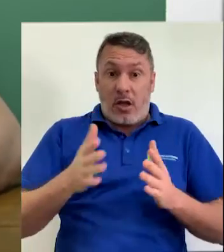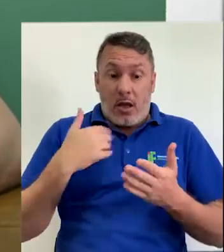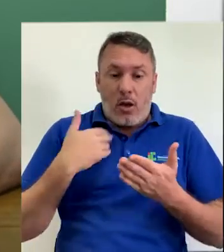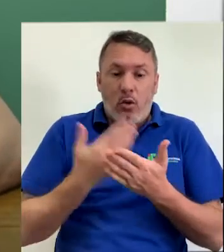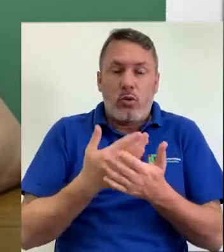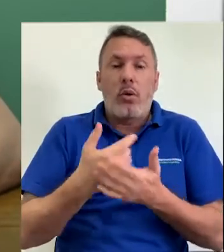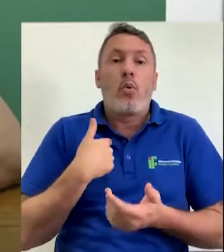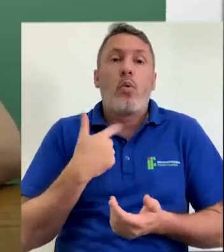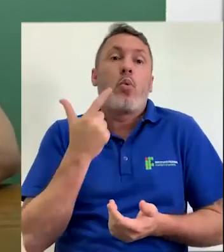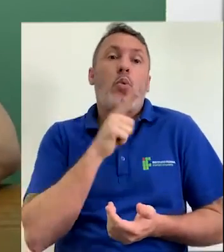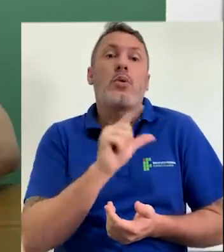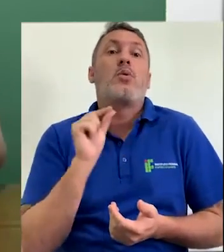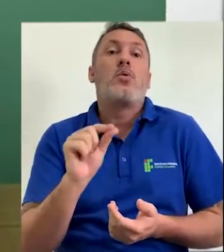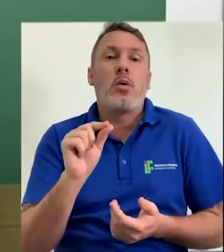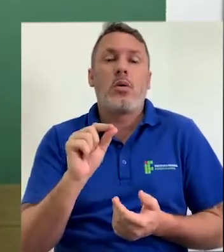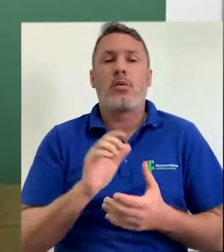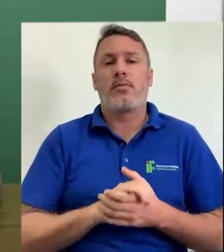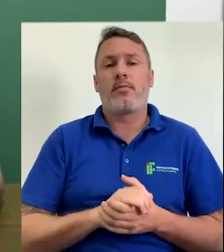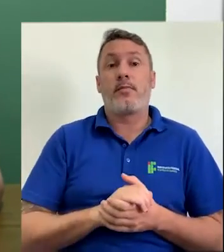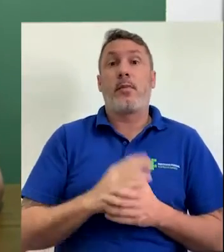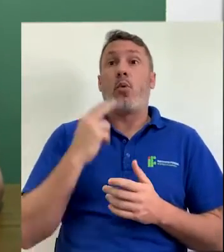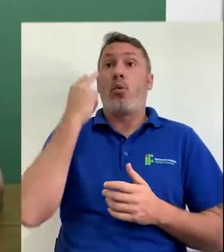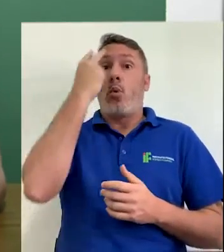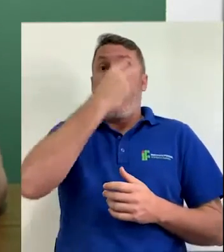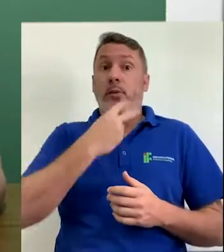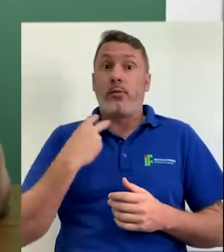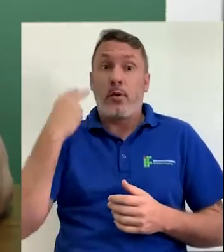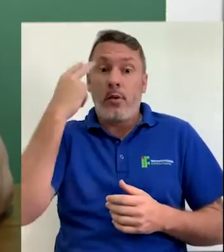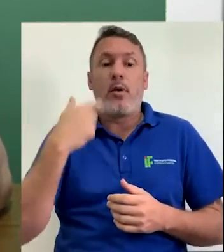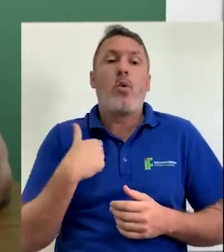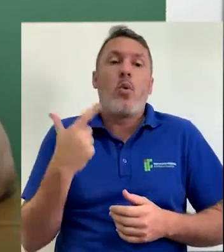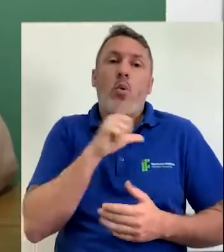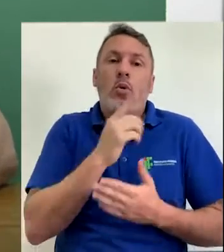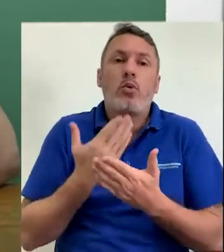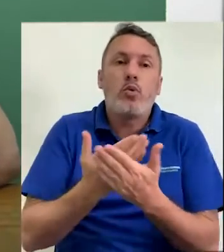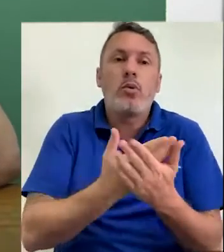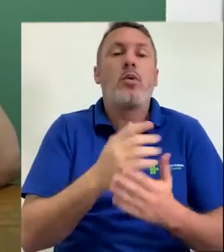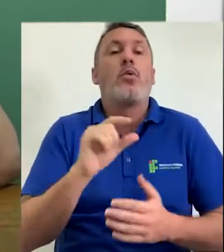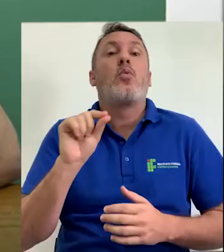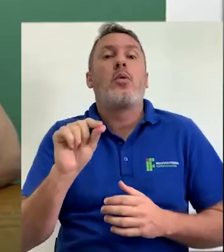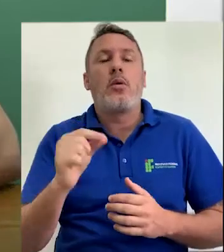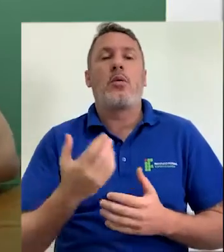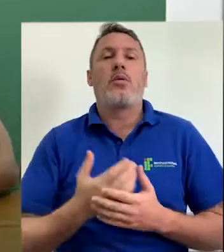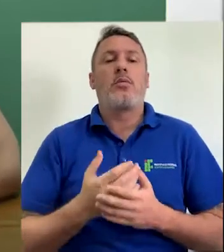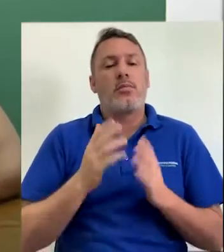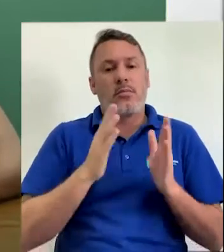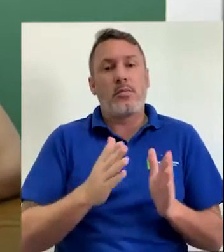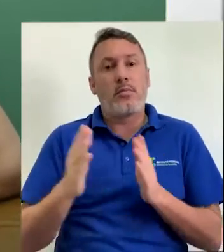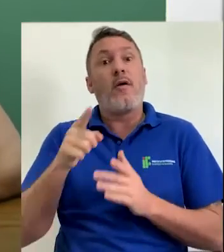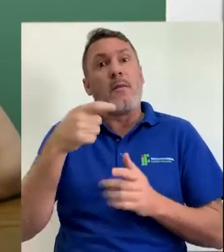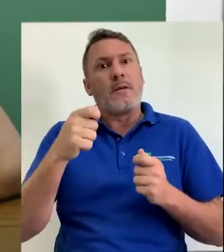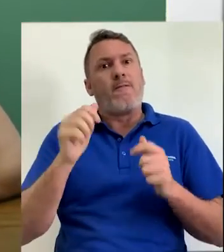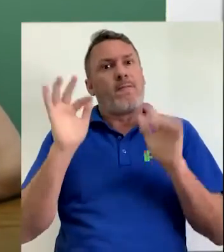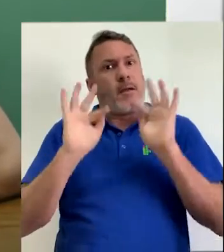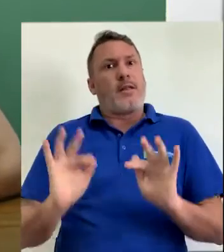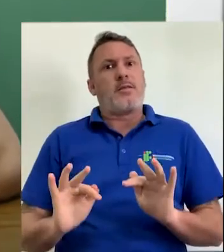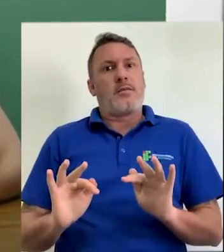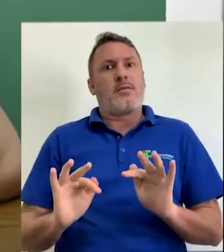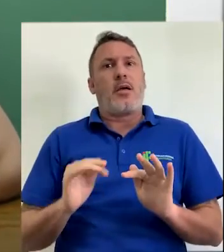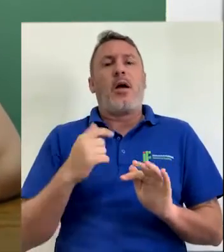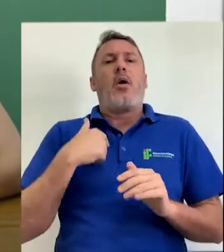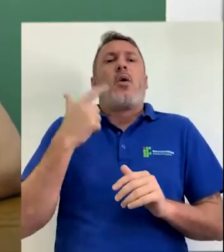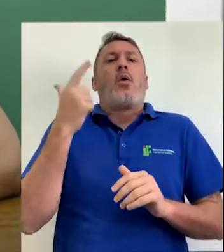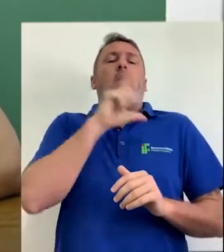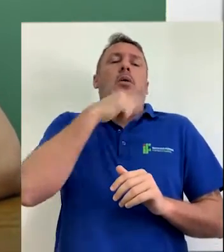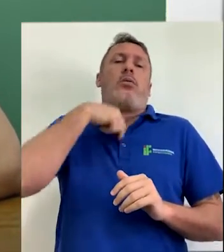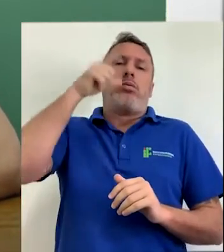meu rendimento. Após 2 horas que eu estudei, este foi o meu rendimento. E comemora isso.